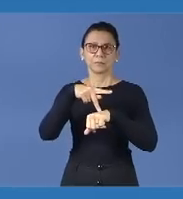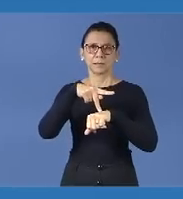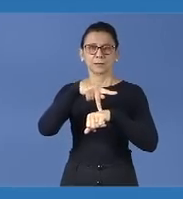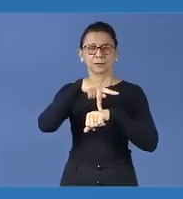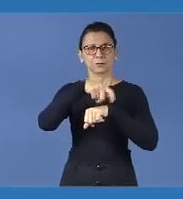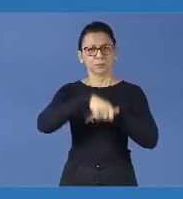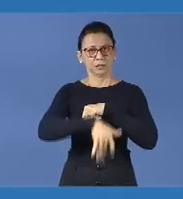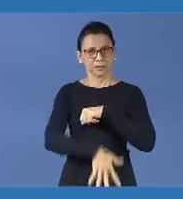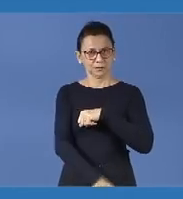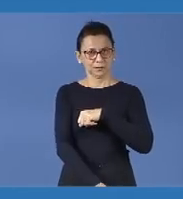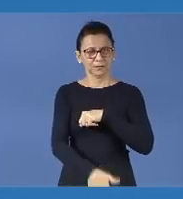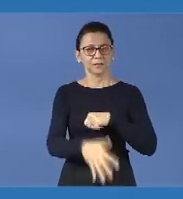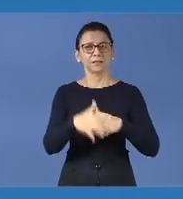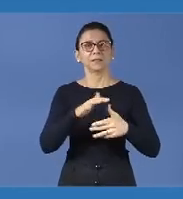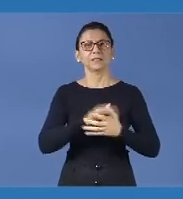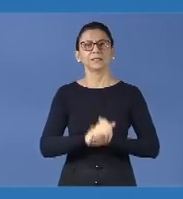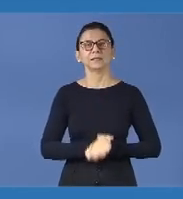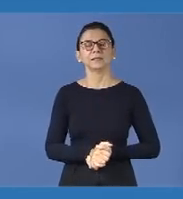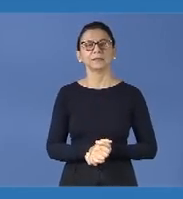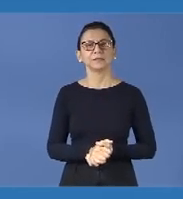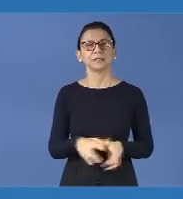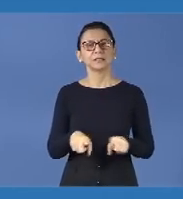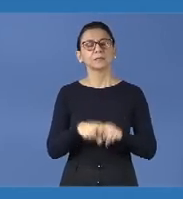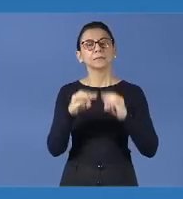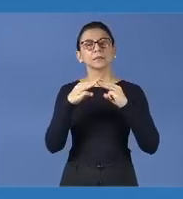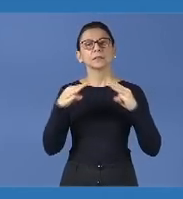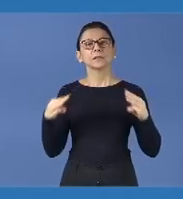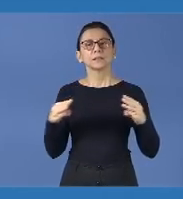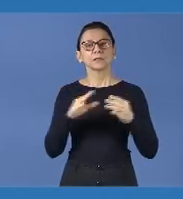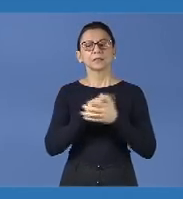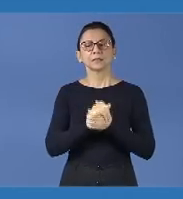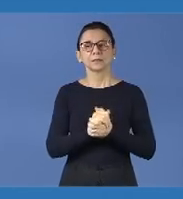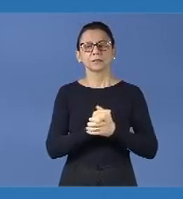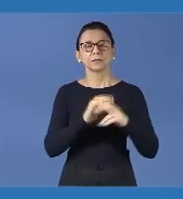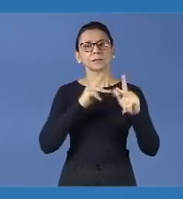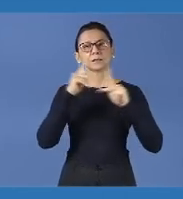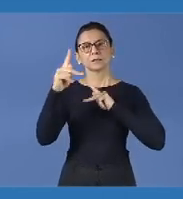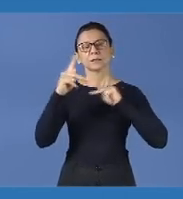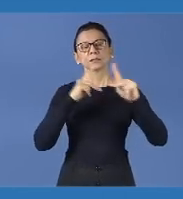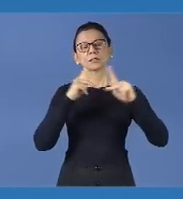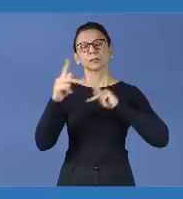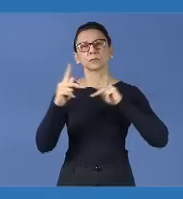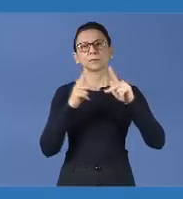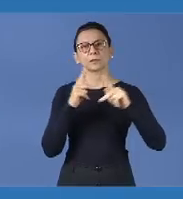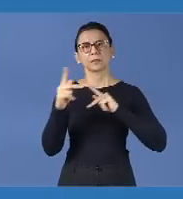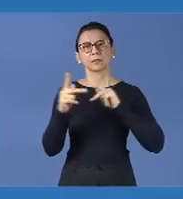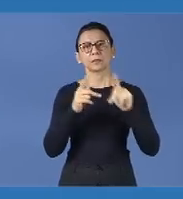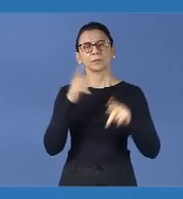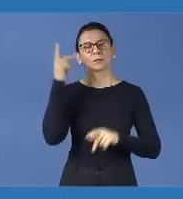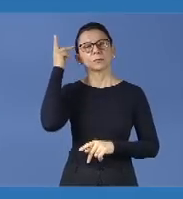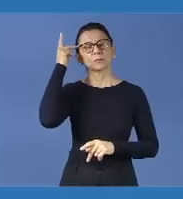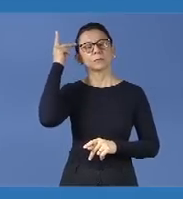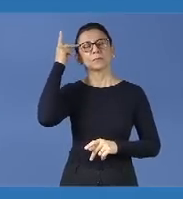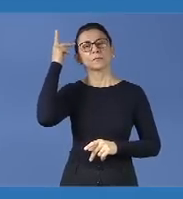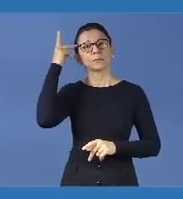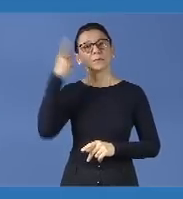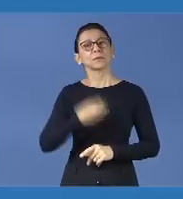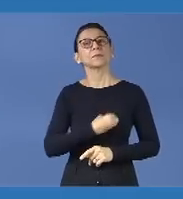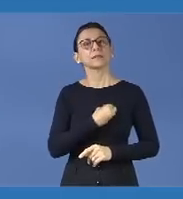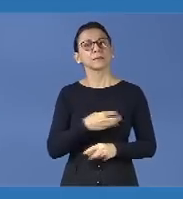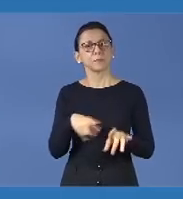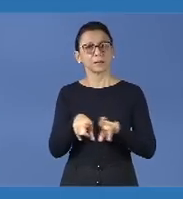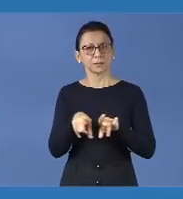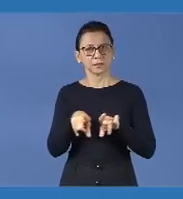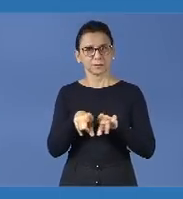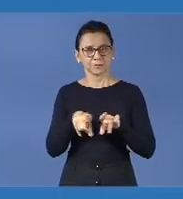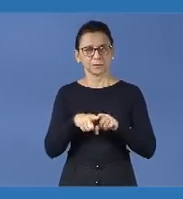Janeiro. E também o manaim de Jambeiro, no estado de São Paulo. Esses manaíns participaram conosco ali,